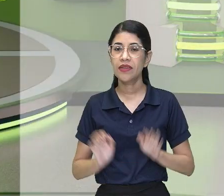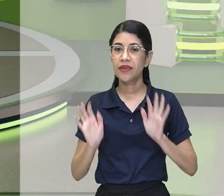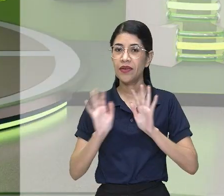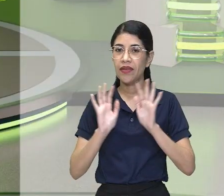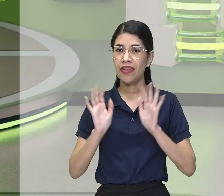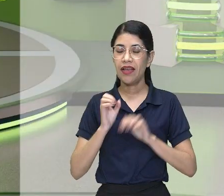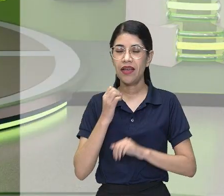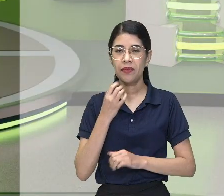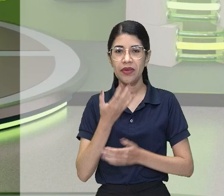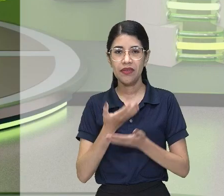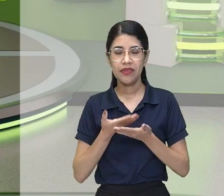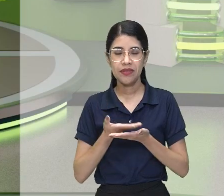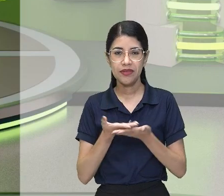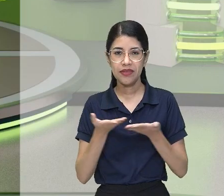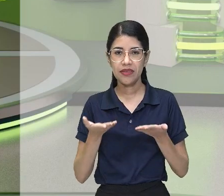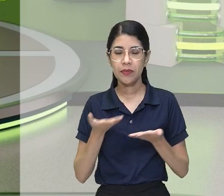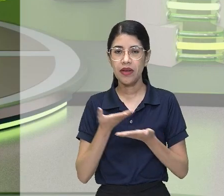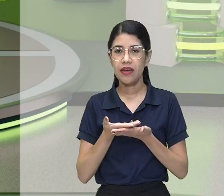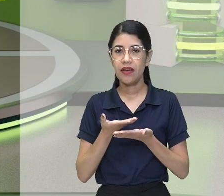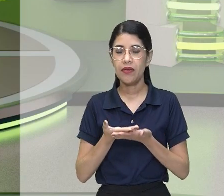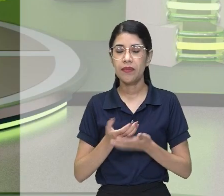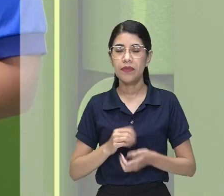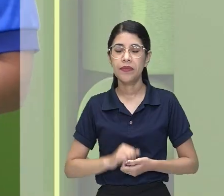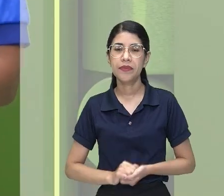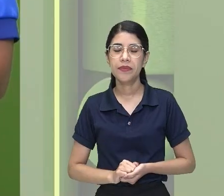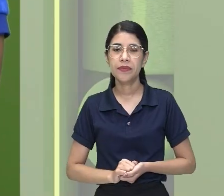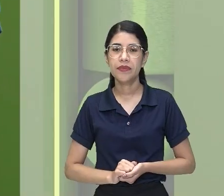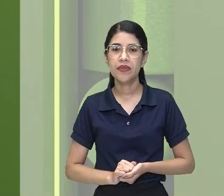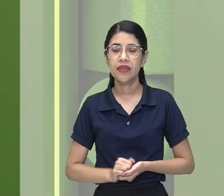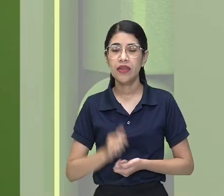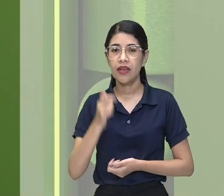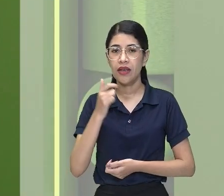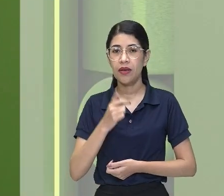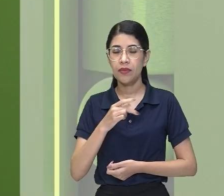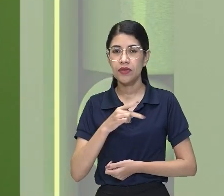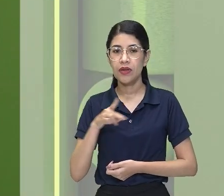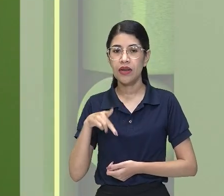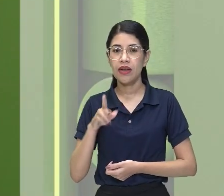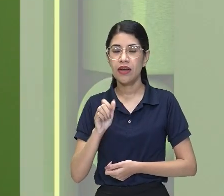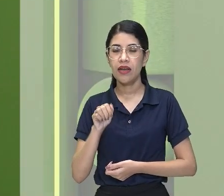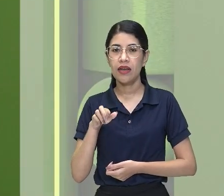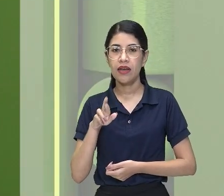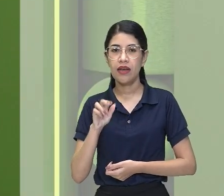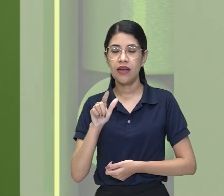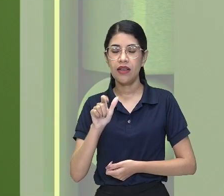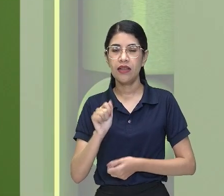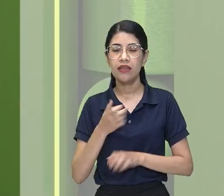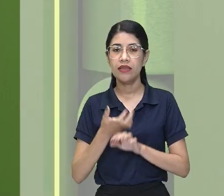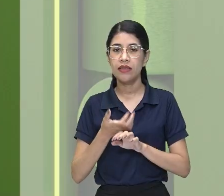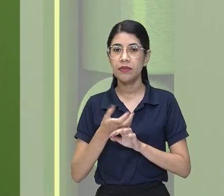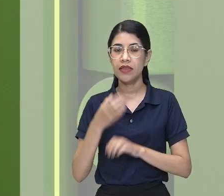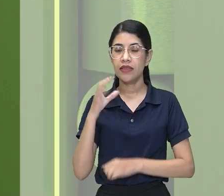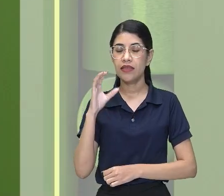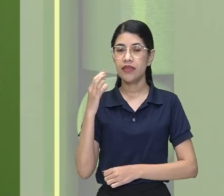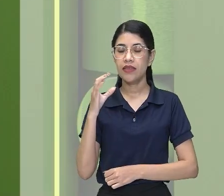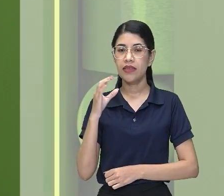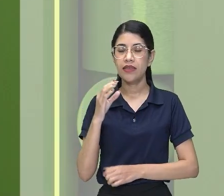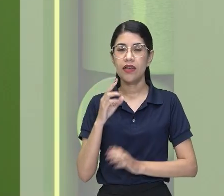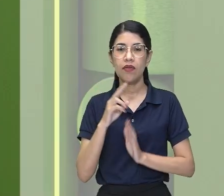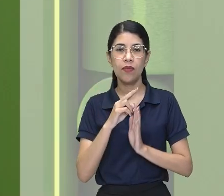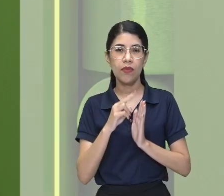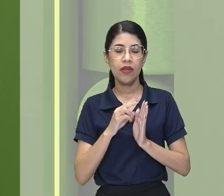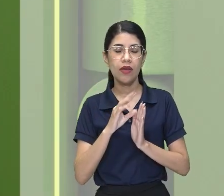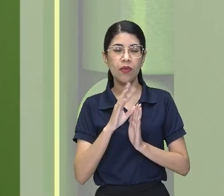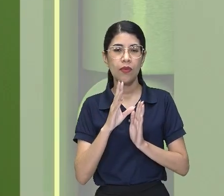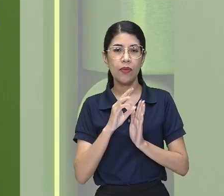sejam todos muito bem-vindos para mais uma aula. Eu sou a professora Carla Aiden, do componente de Ciências. Vamos à leitura do nosso